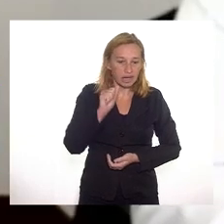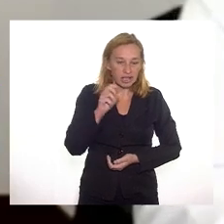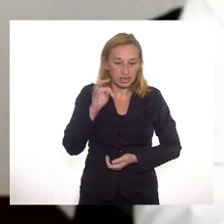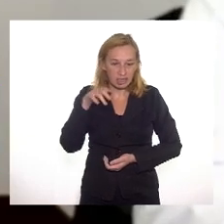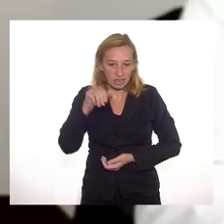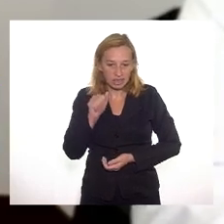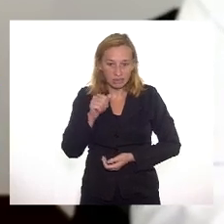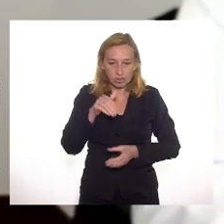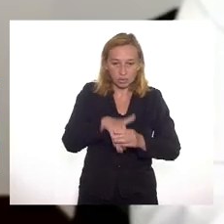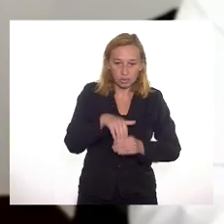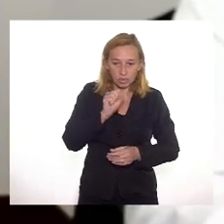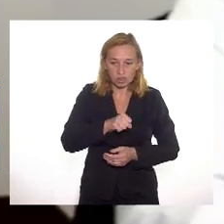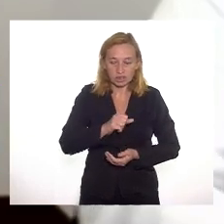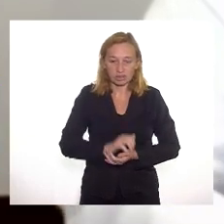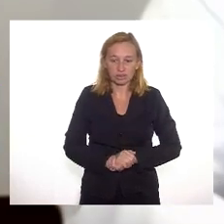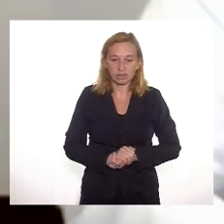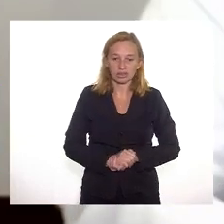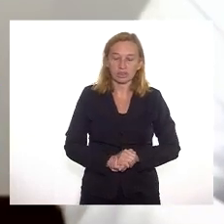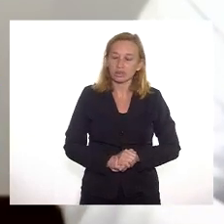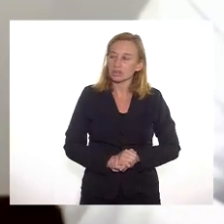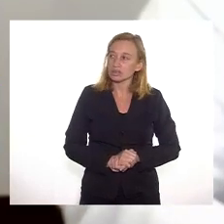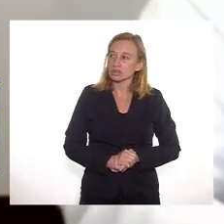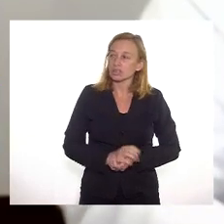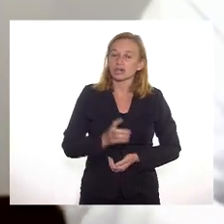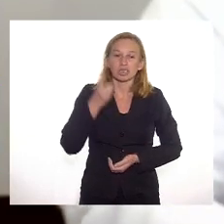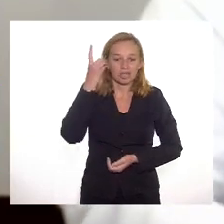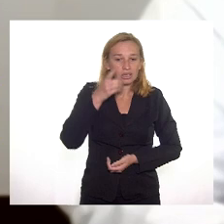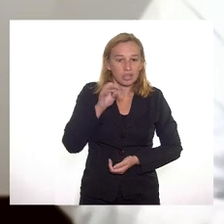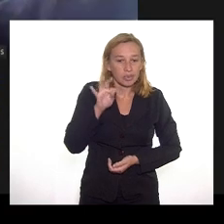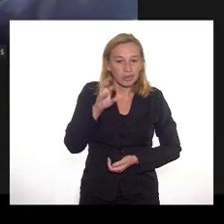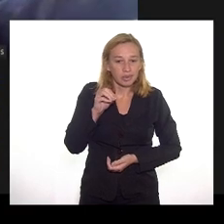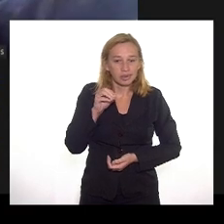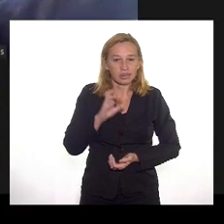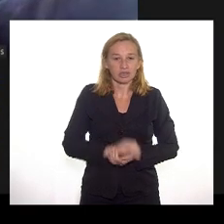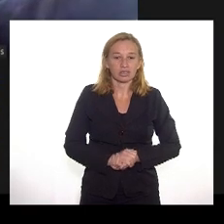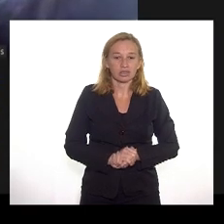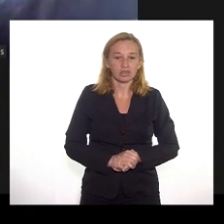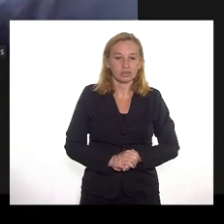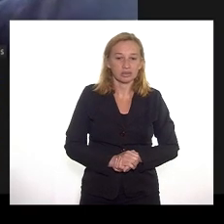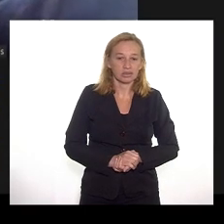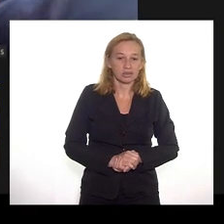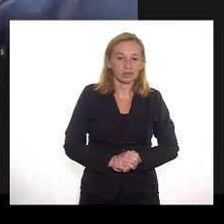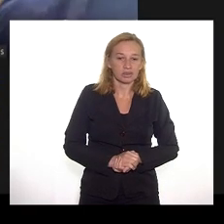Deputado Átila Nunes votou sim. Deputado Bebeto. Sim.